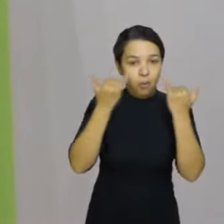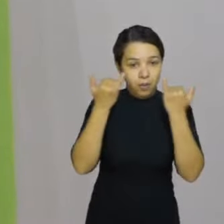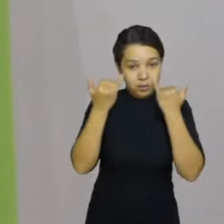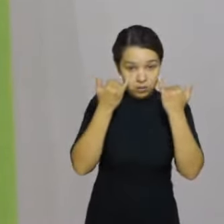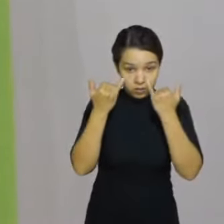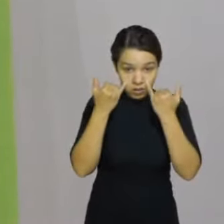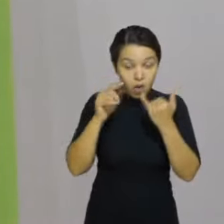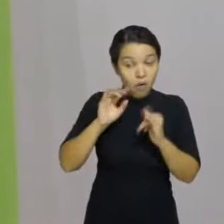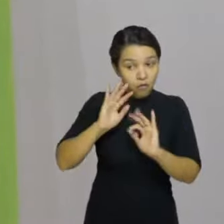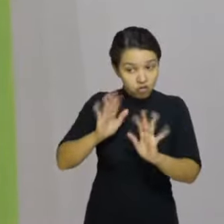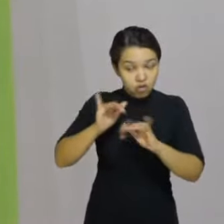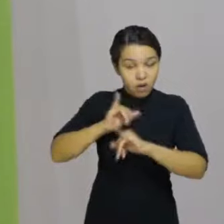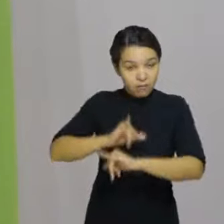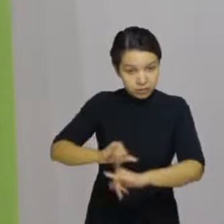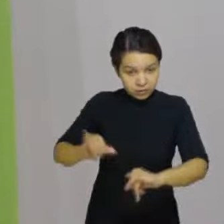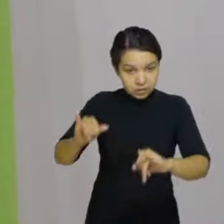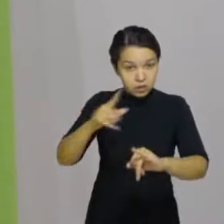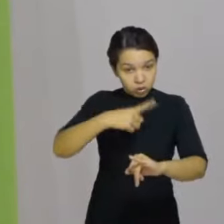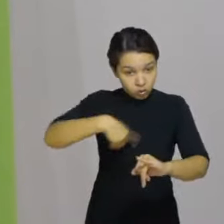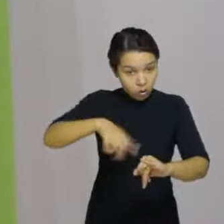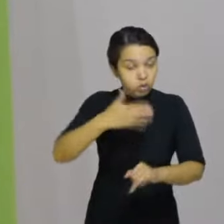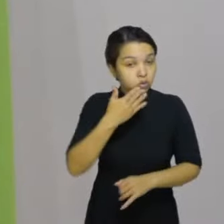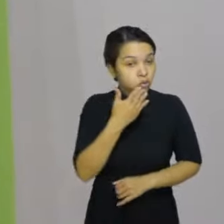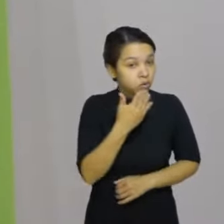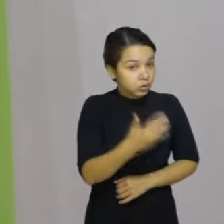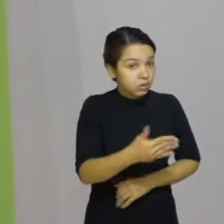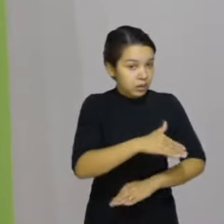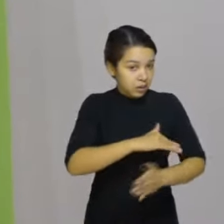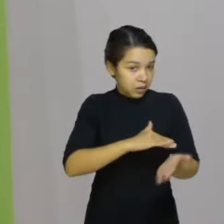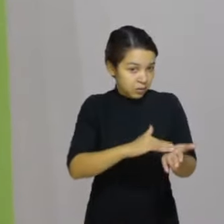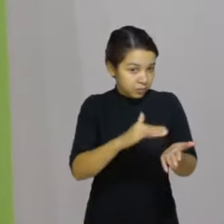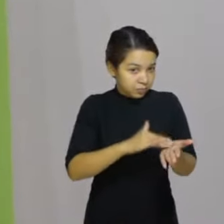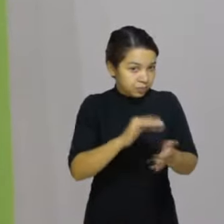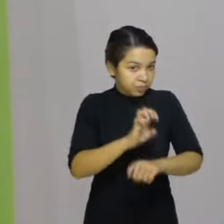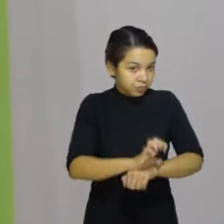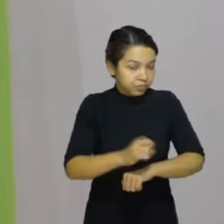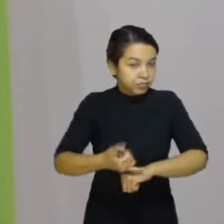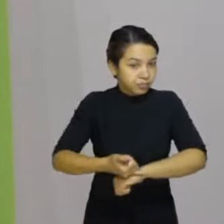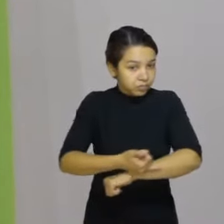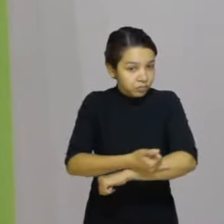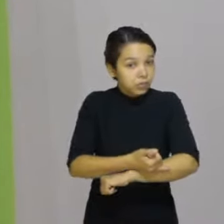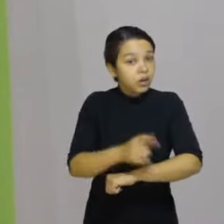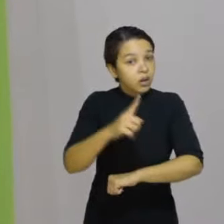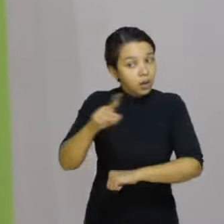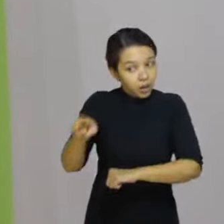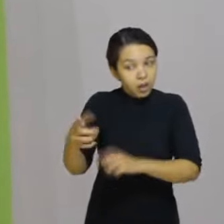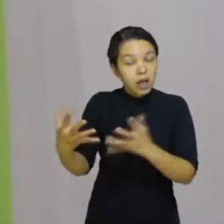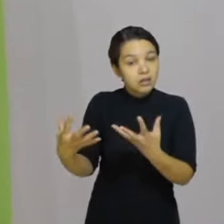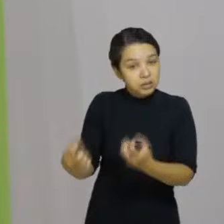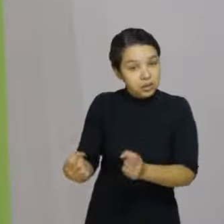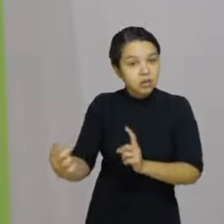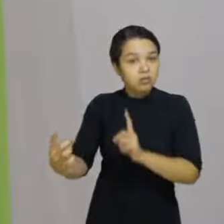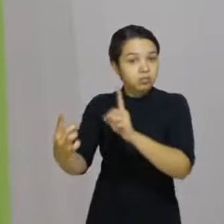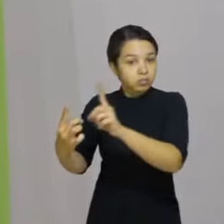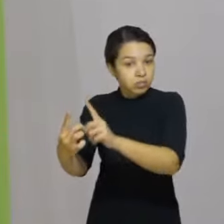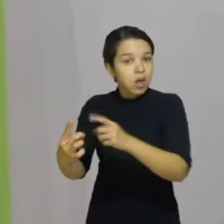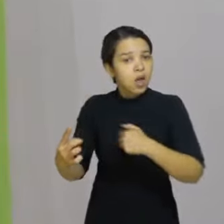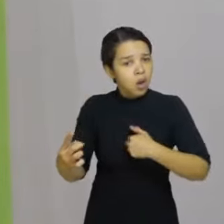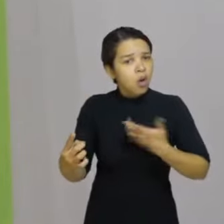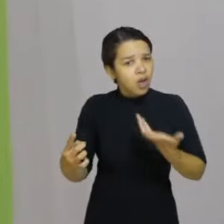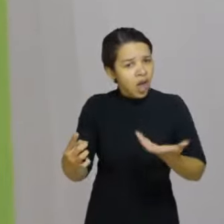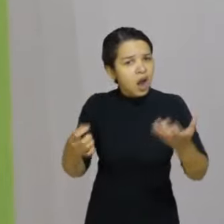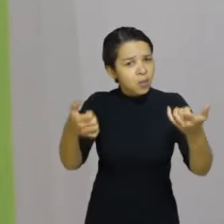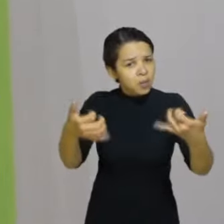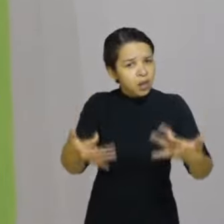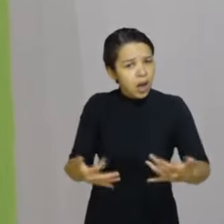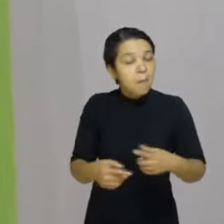nós solicitamos a Secretaria de Estado da Infraestrutura, o secretário GR, fomos bem atendidos. Eu faço questão de falar isso aqui, porque a gente vem aqui,